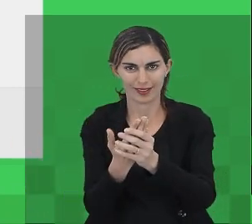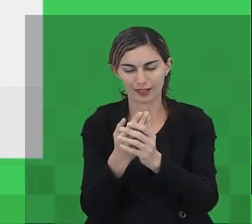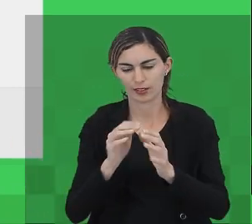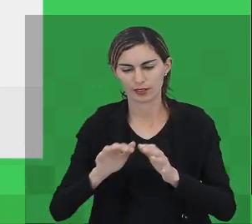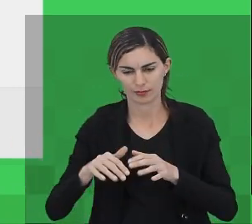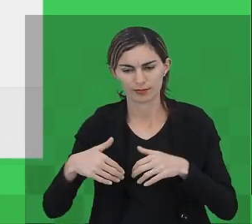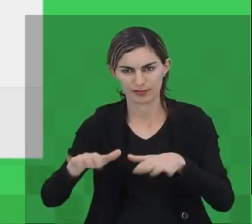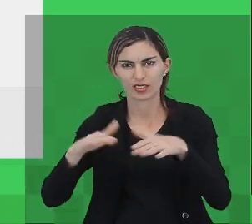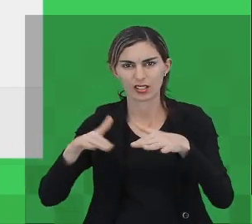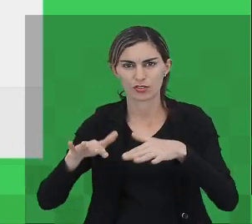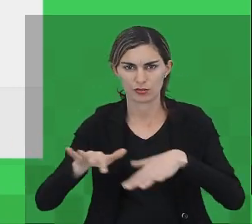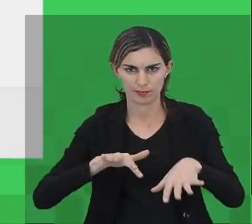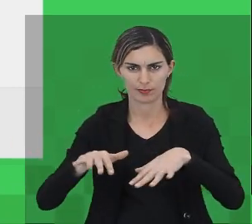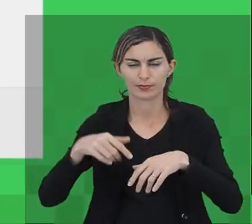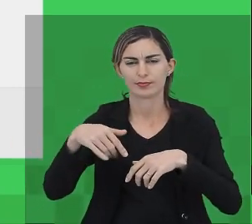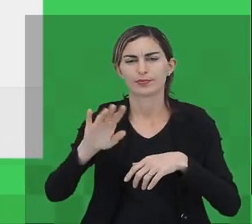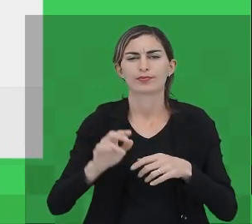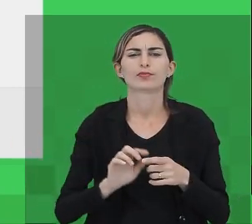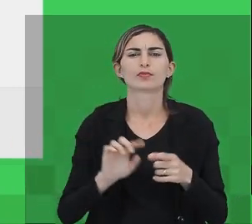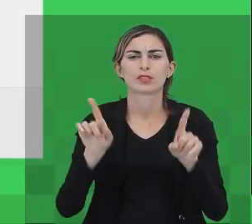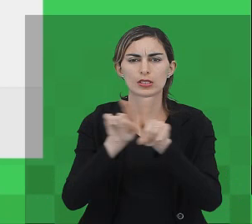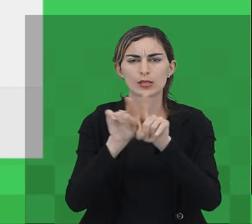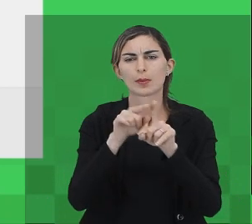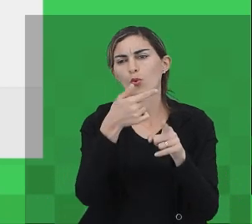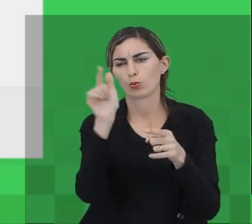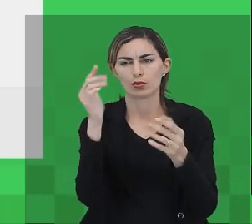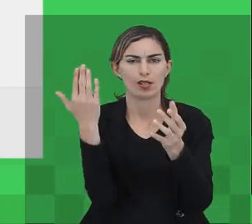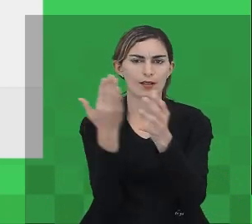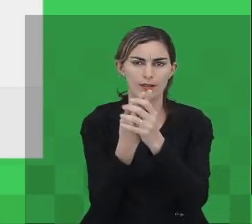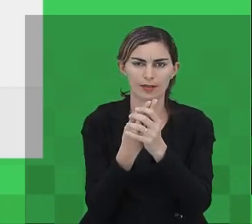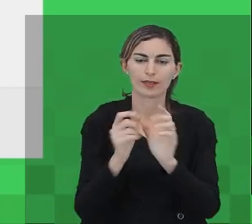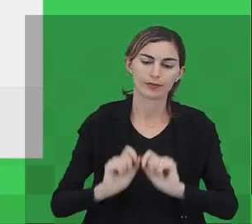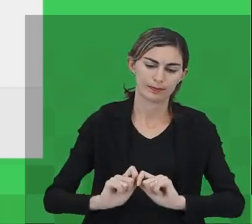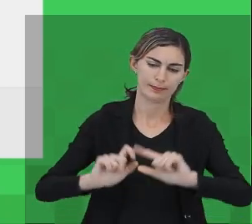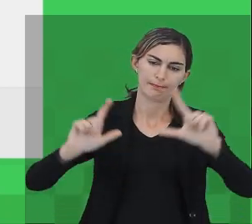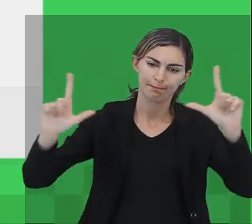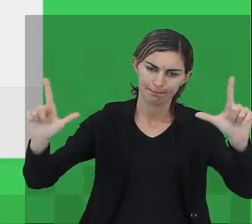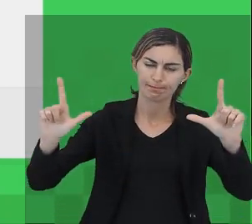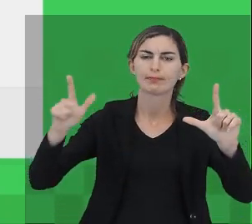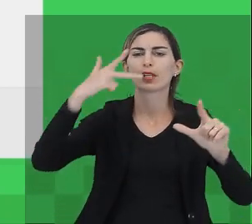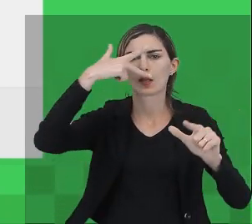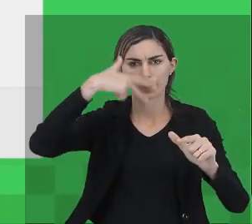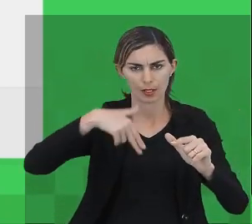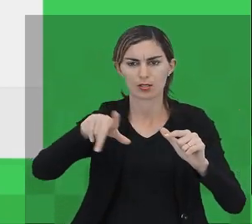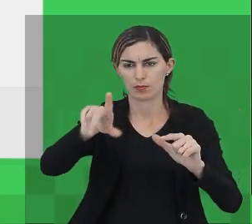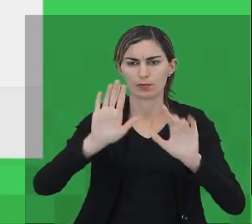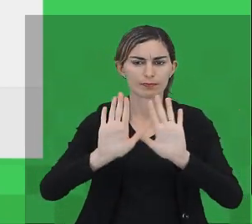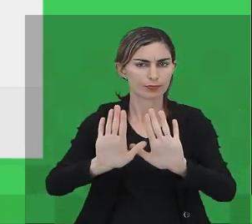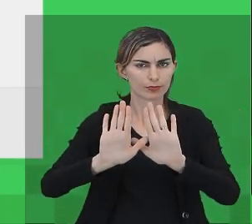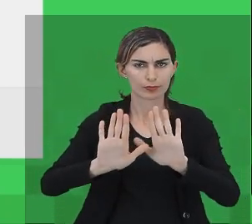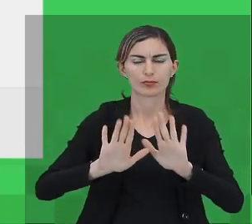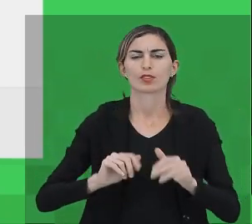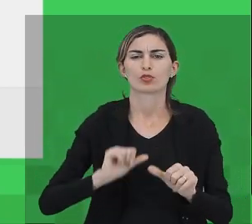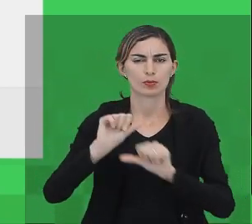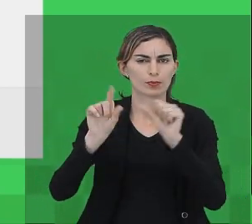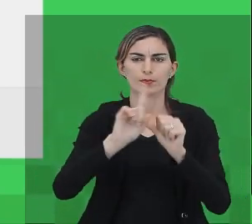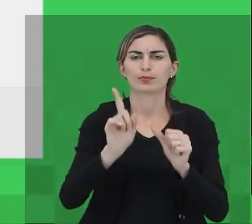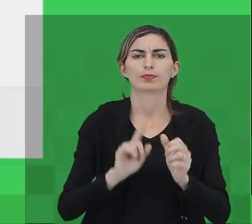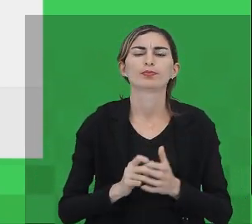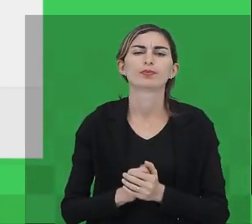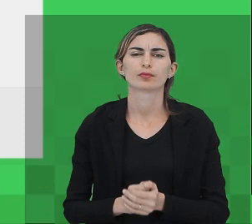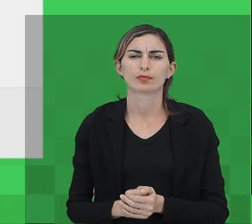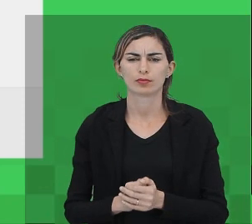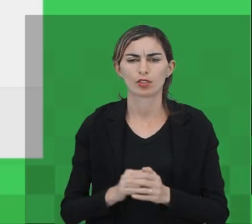vai ser executado vai ser esse daqui. E o arquivo correspondente à tela, eu também vou deixar como